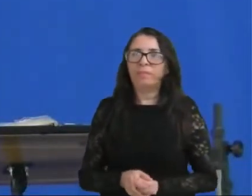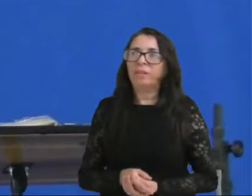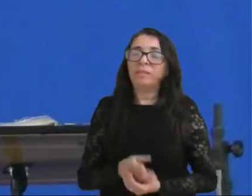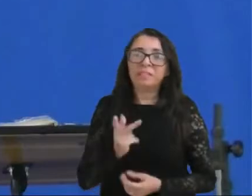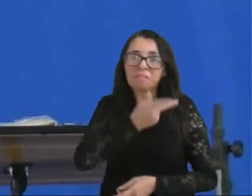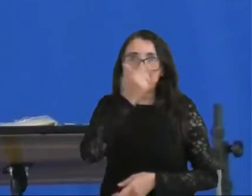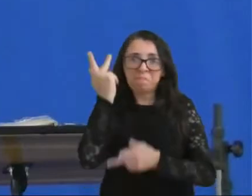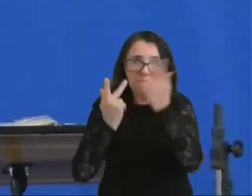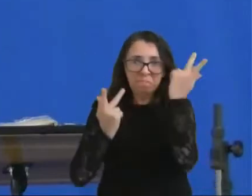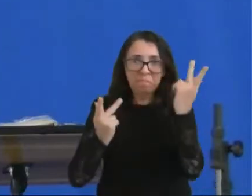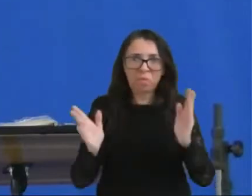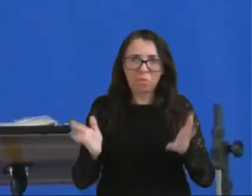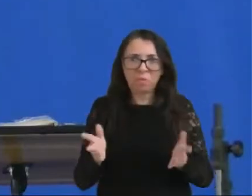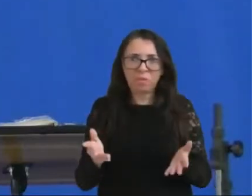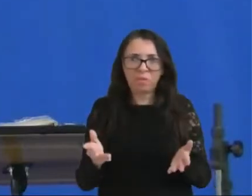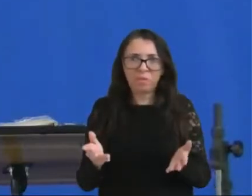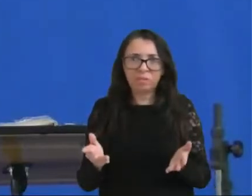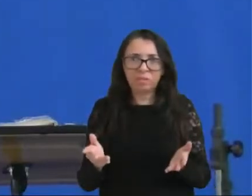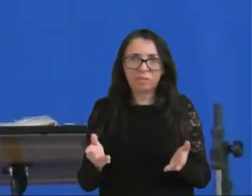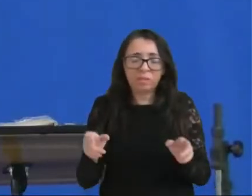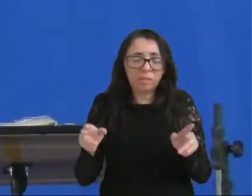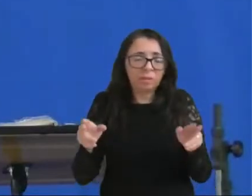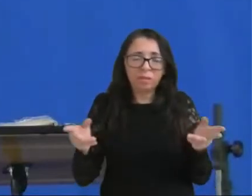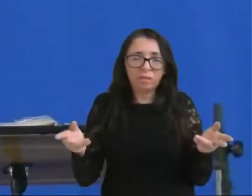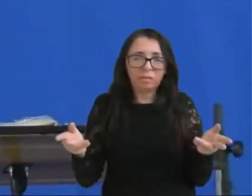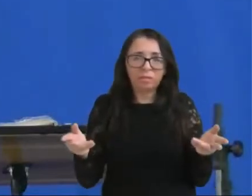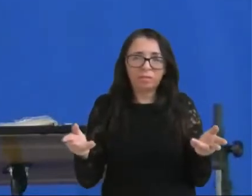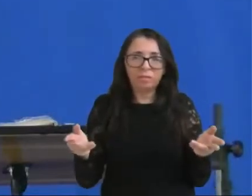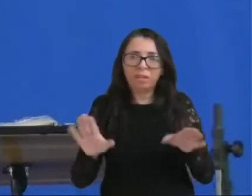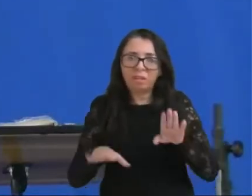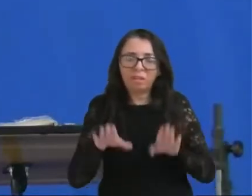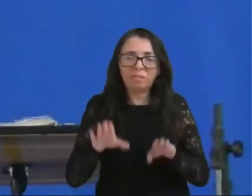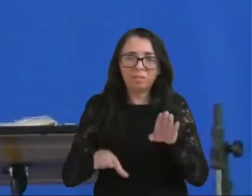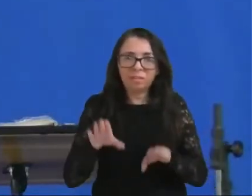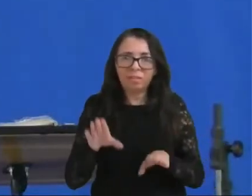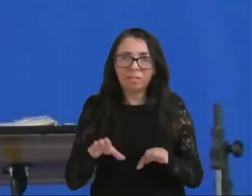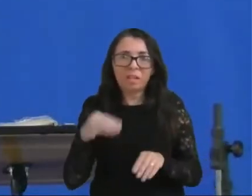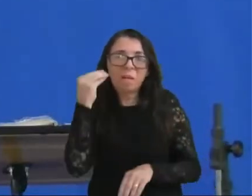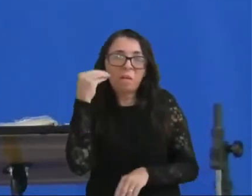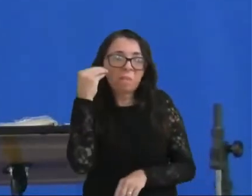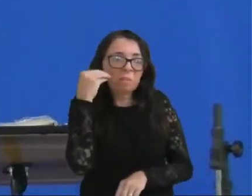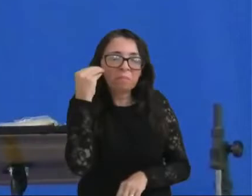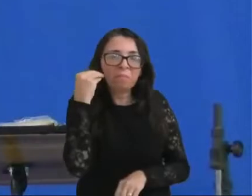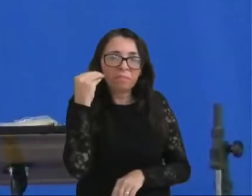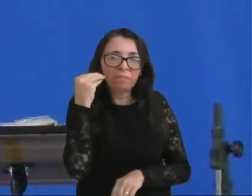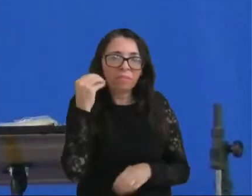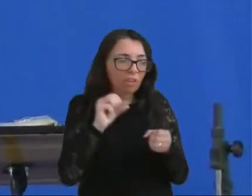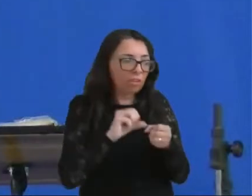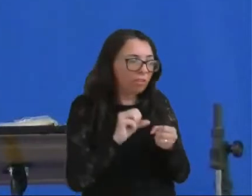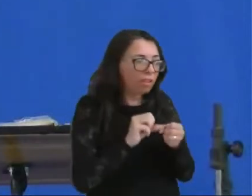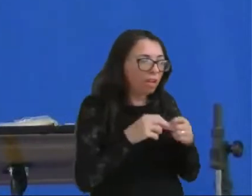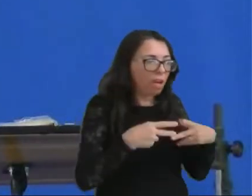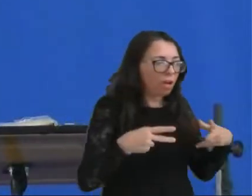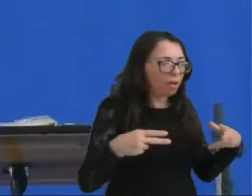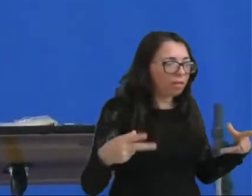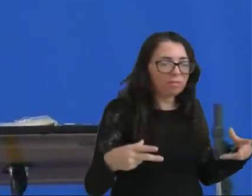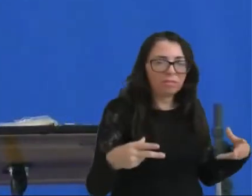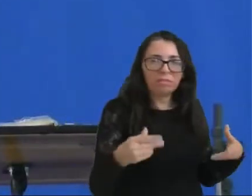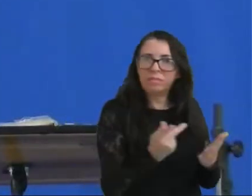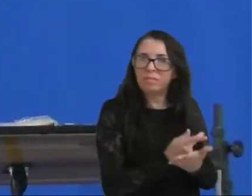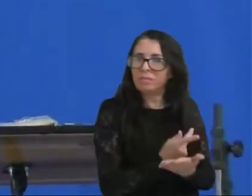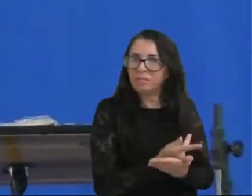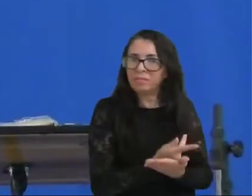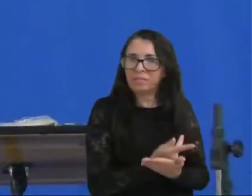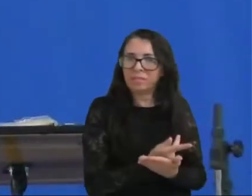de hoje buscam experiência e não a verdade. As igrejas atuais,